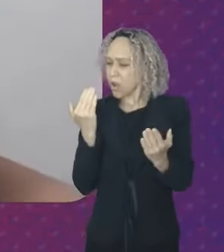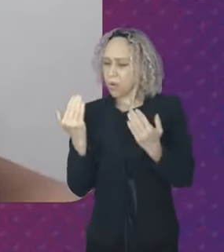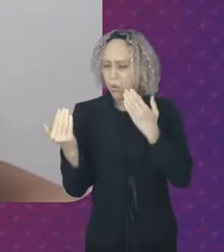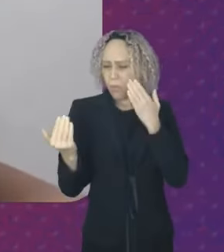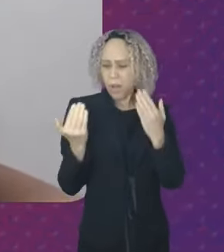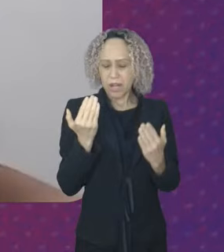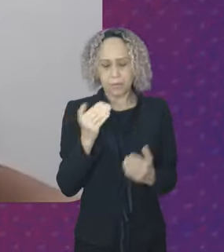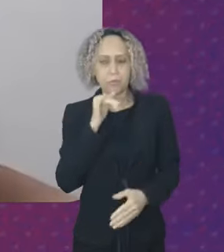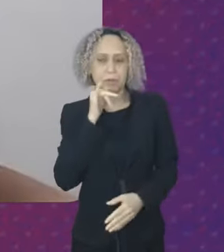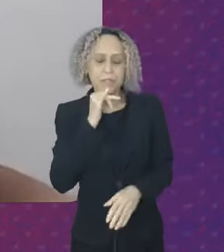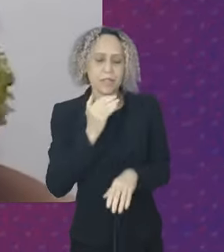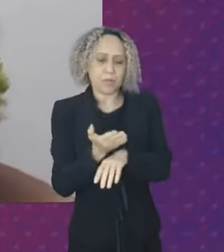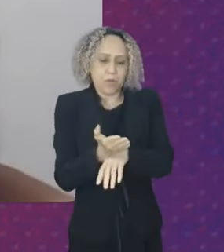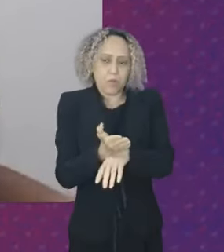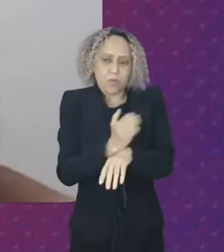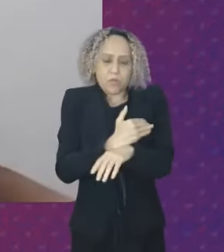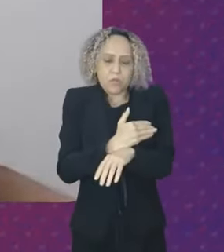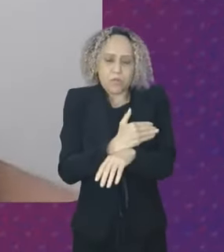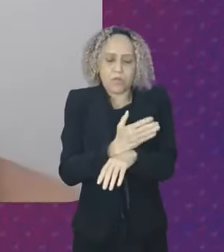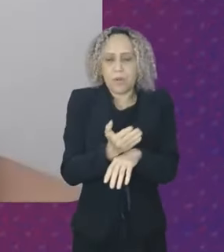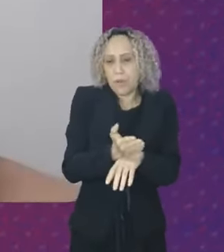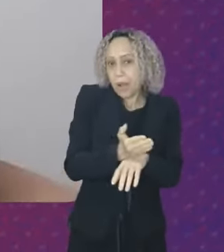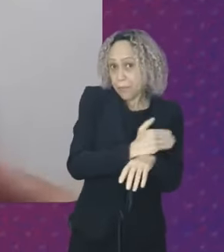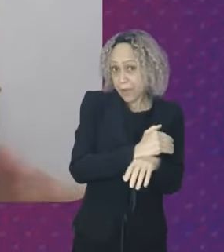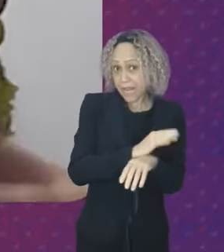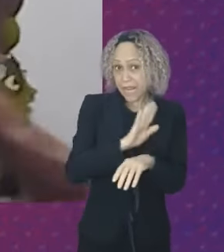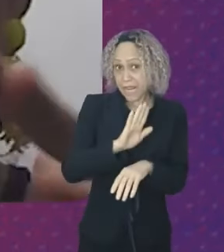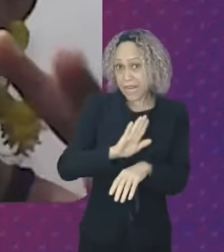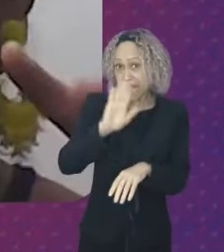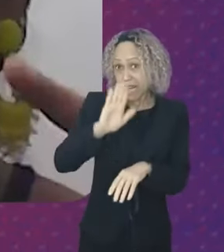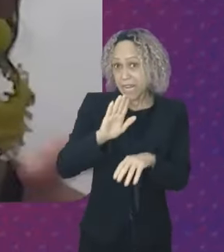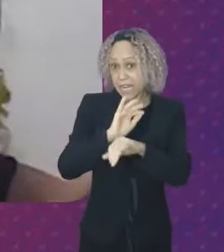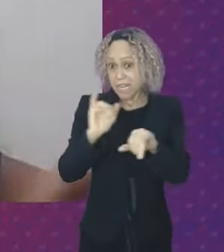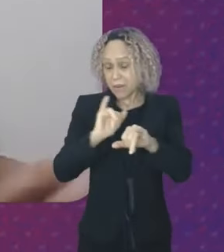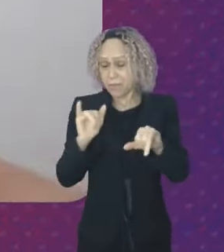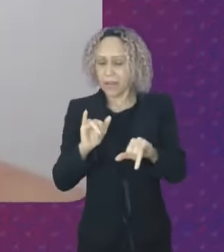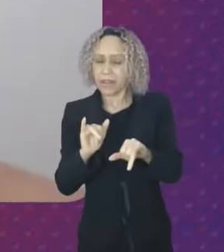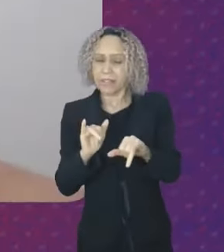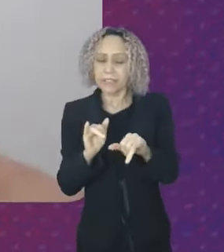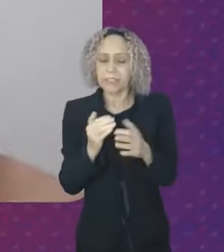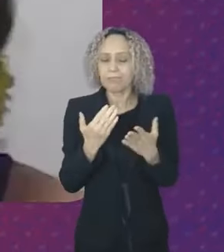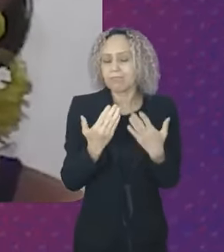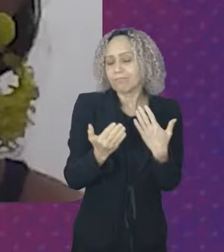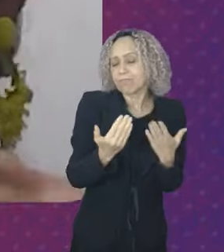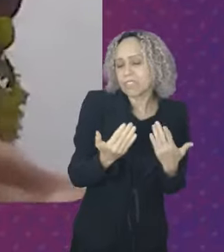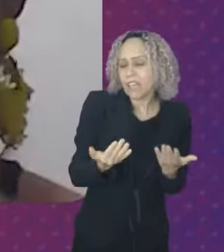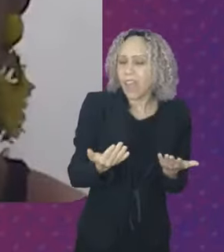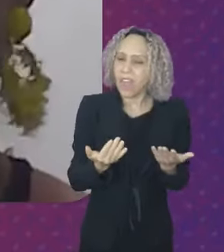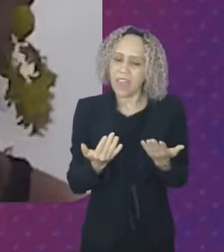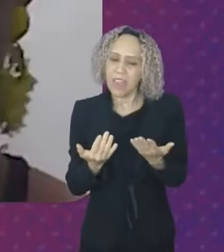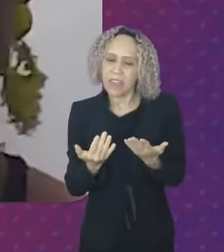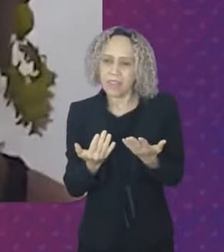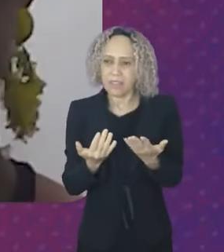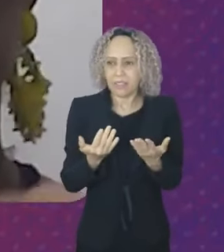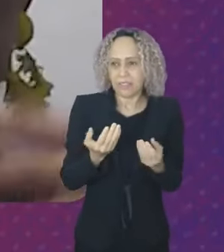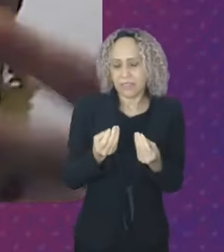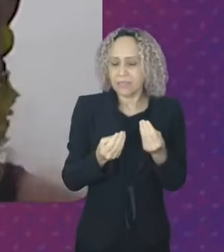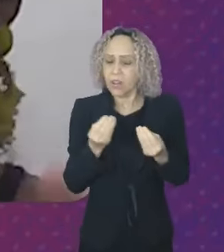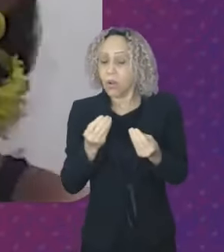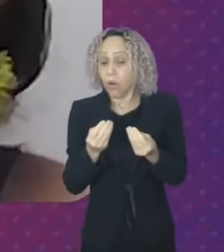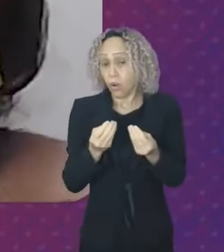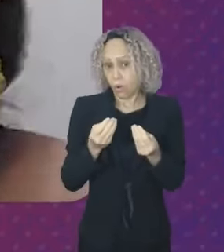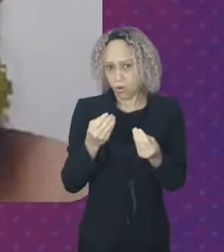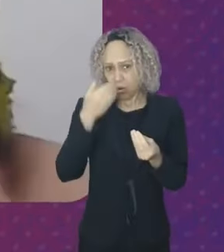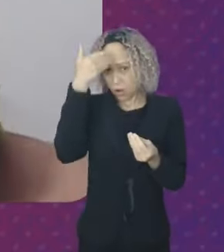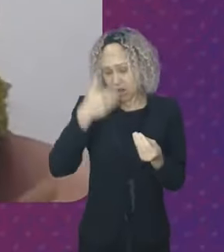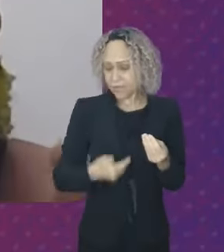a pré-campanha é o processo de paquera, você está ali pensando, olha, né? Olha aqui o que eu tenho de atributo,